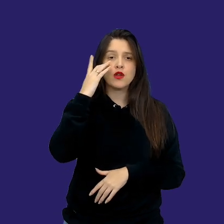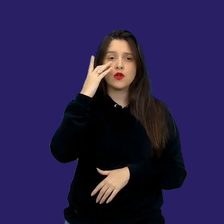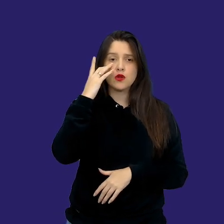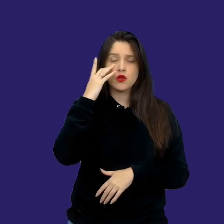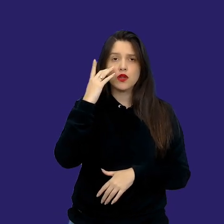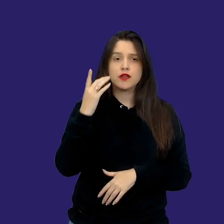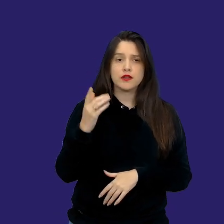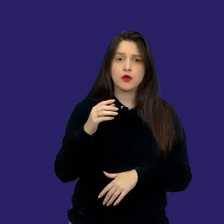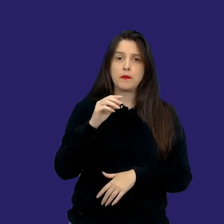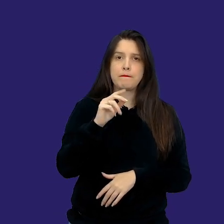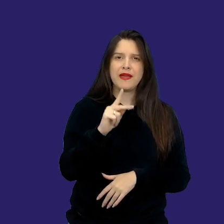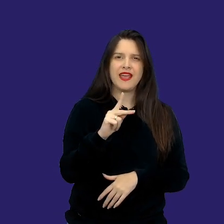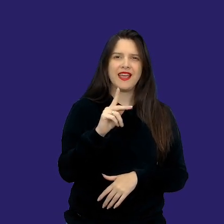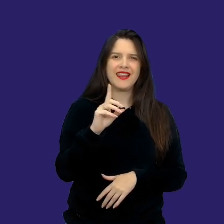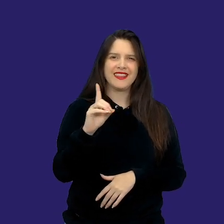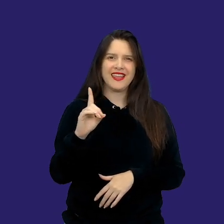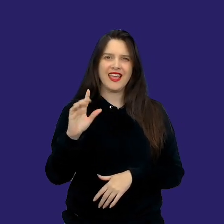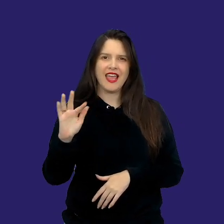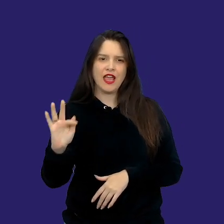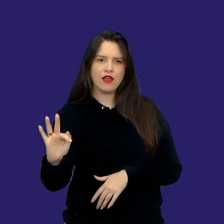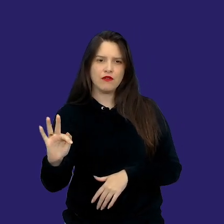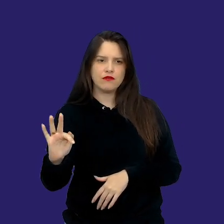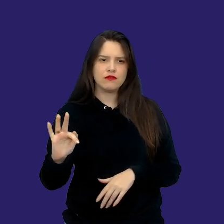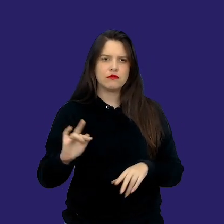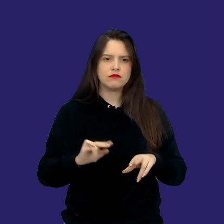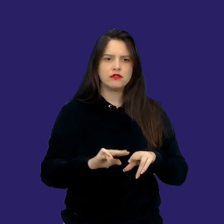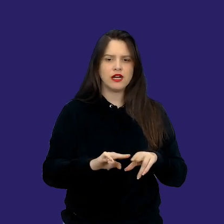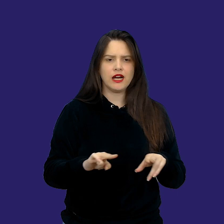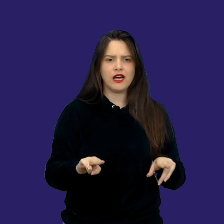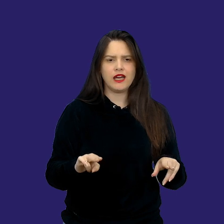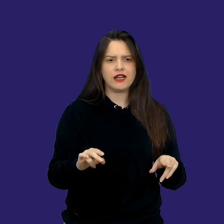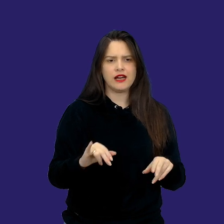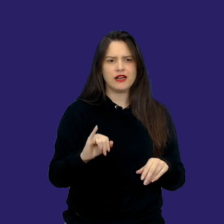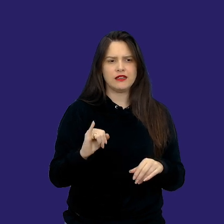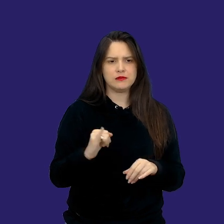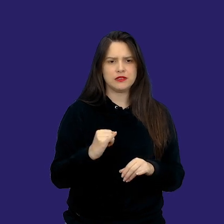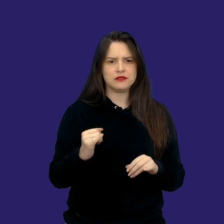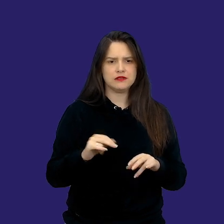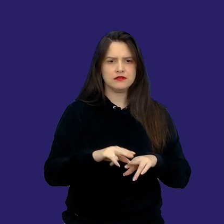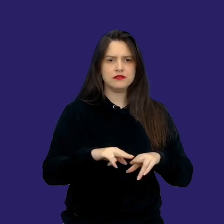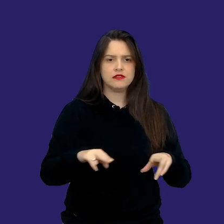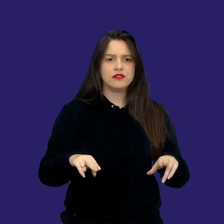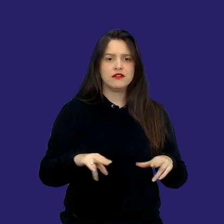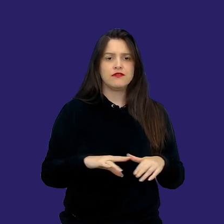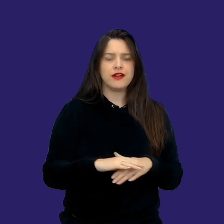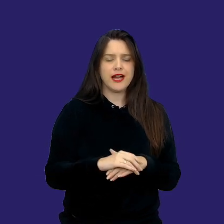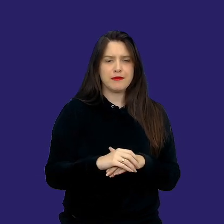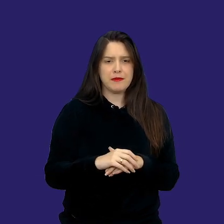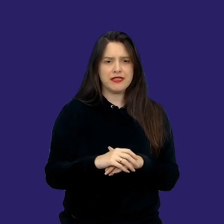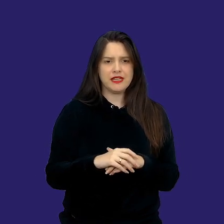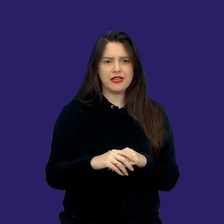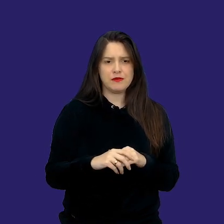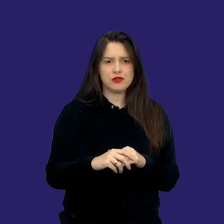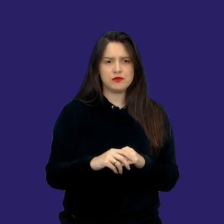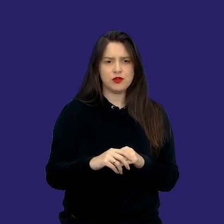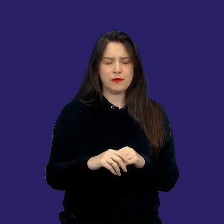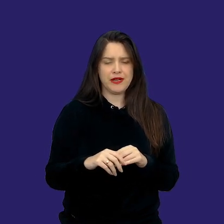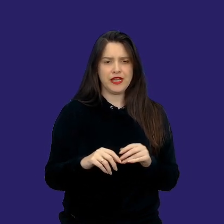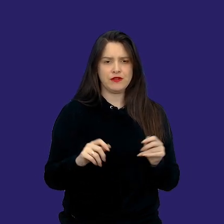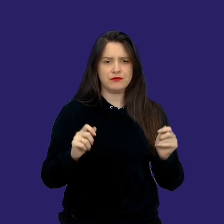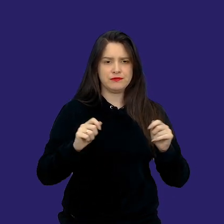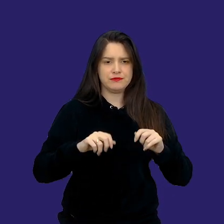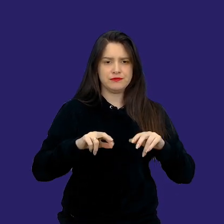o PDF, é só você clicar aí no quadrado onde está escrito Ensino Médio e você vai